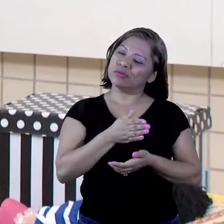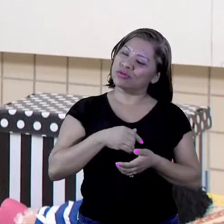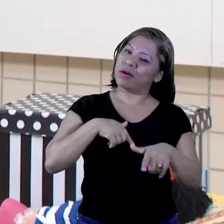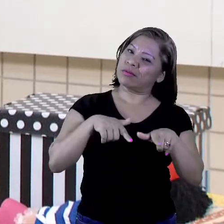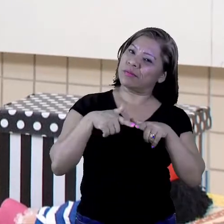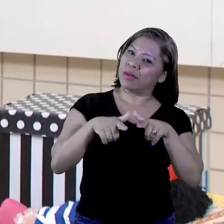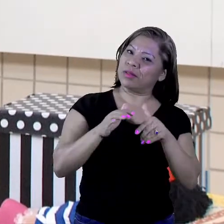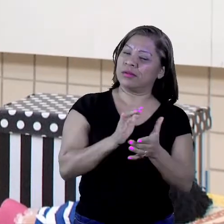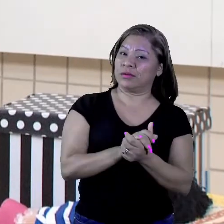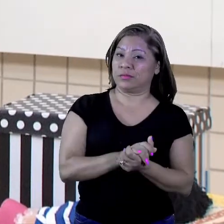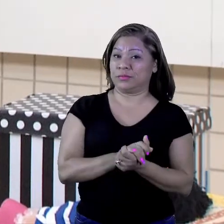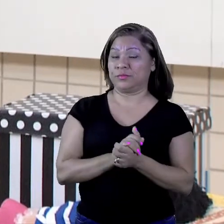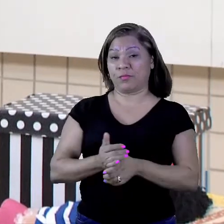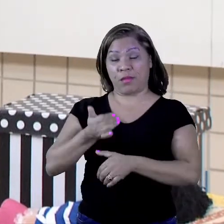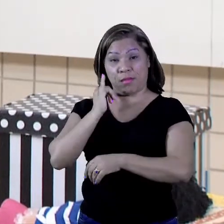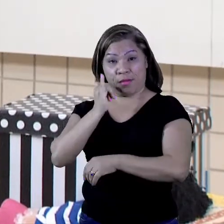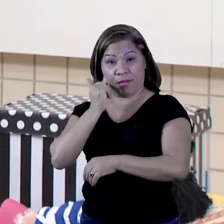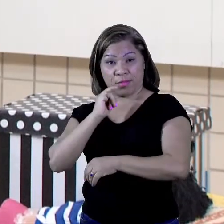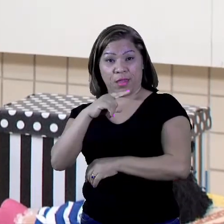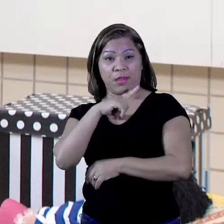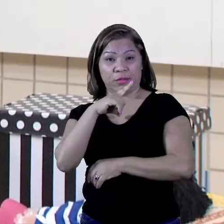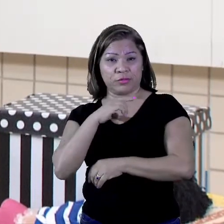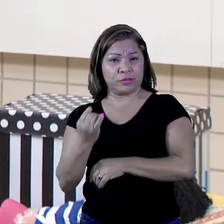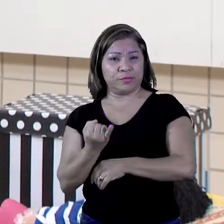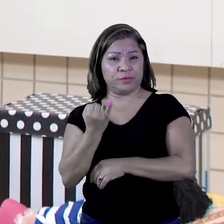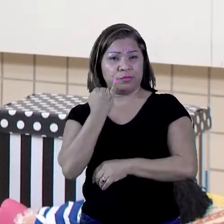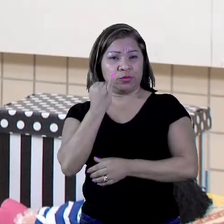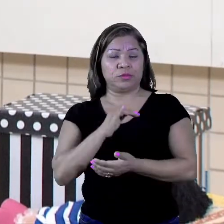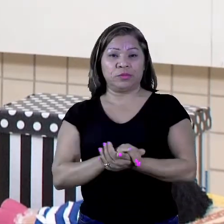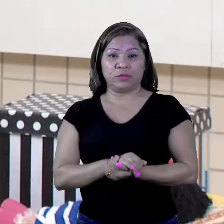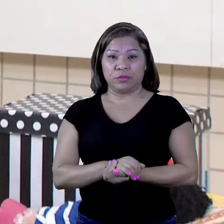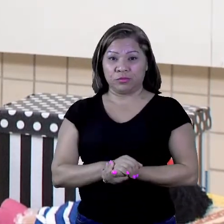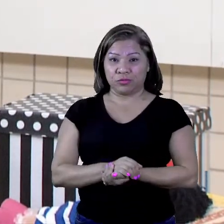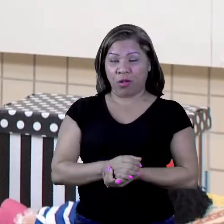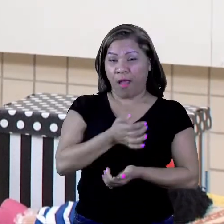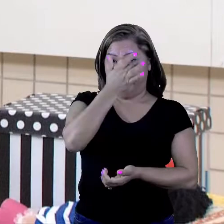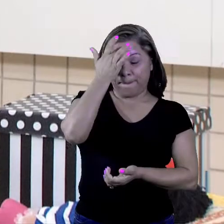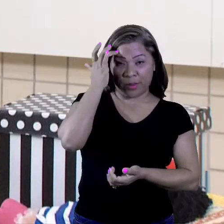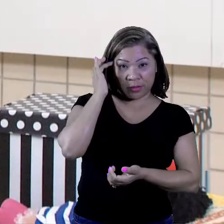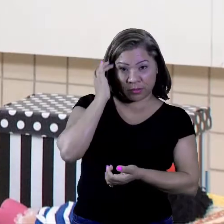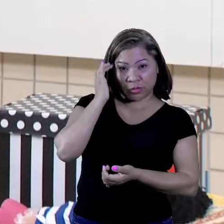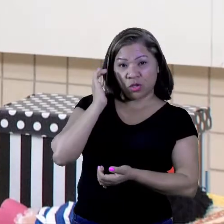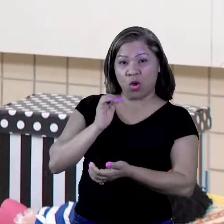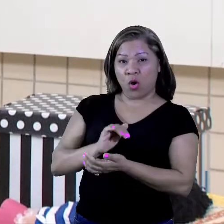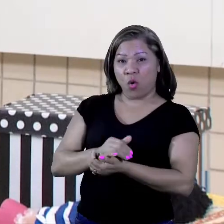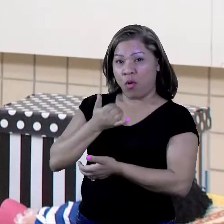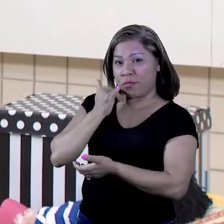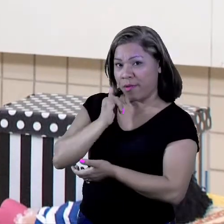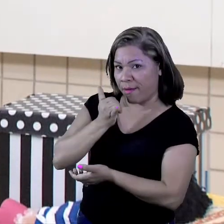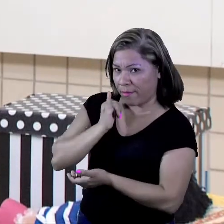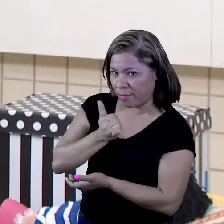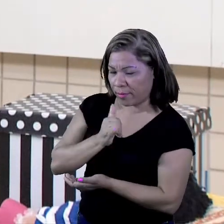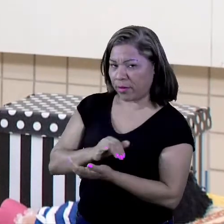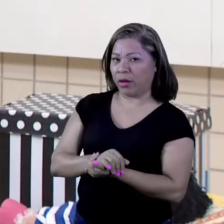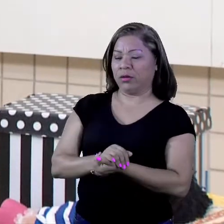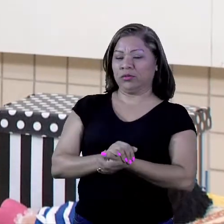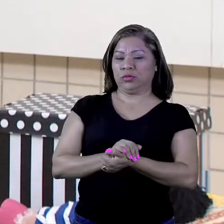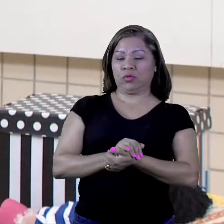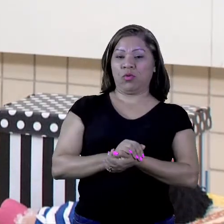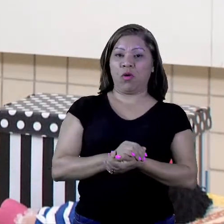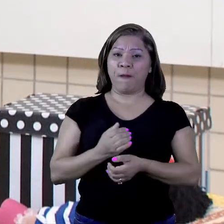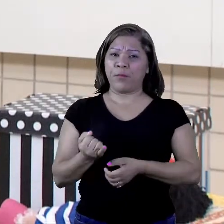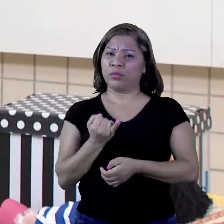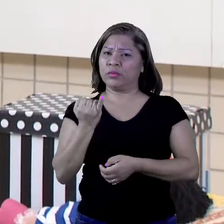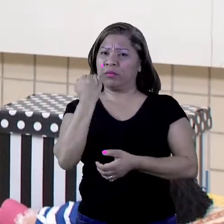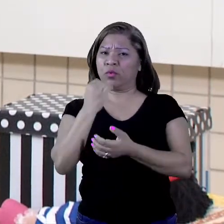na narrativa tem um outro fator importante. O narrador, ele exerce uma função muito importante, porque é ele que traz